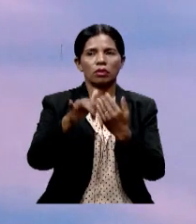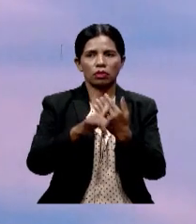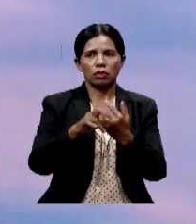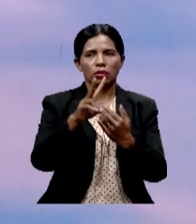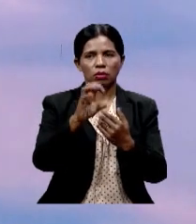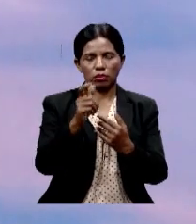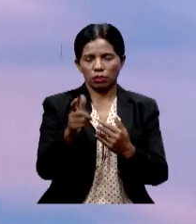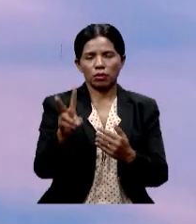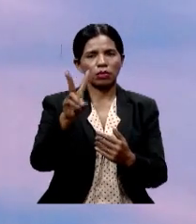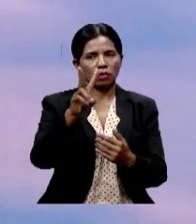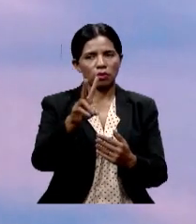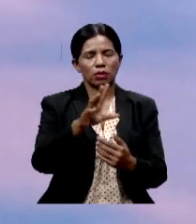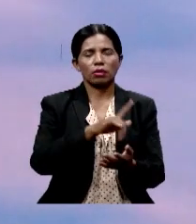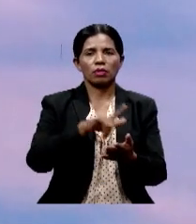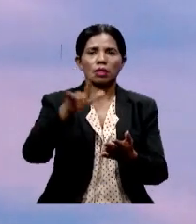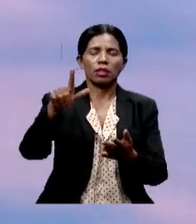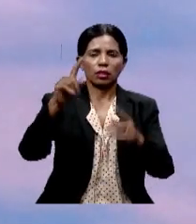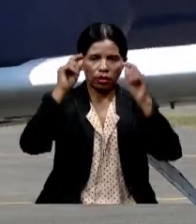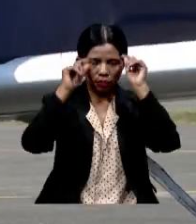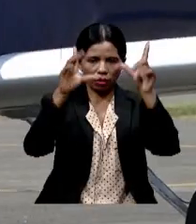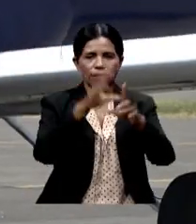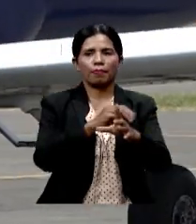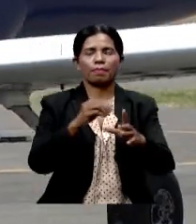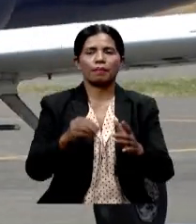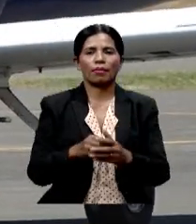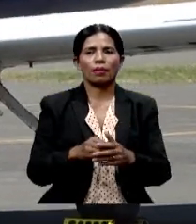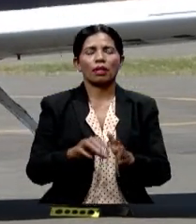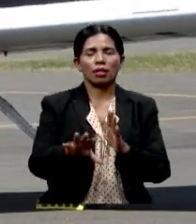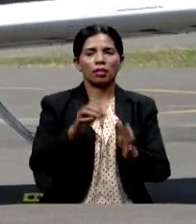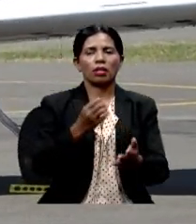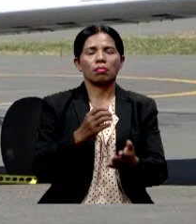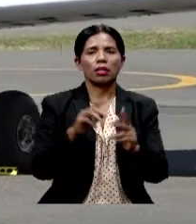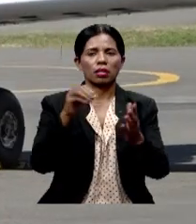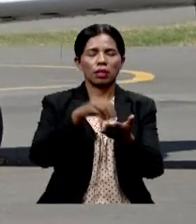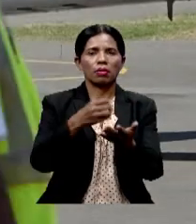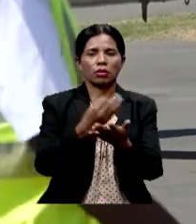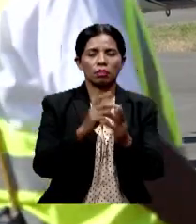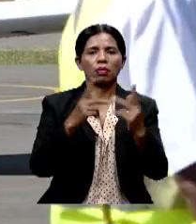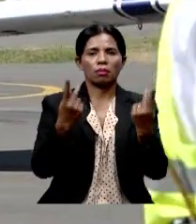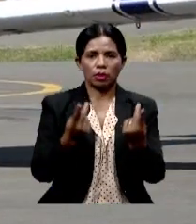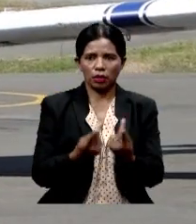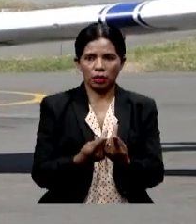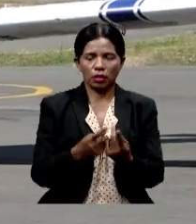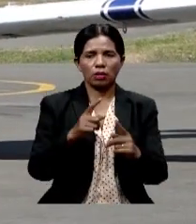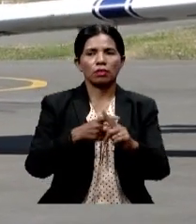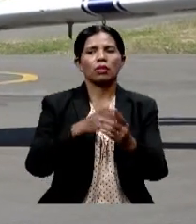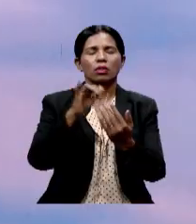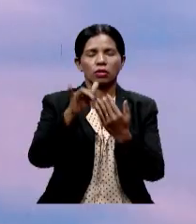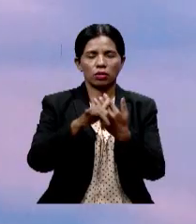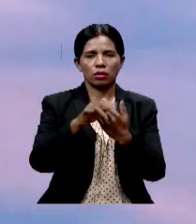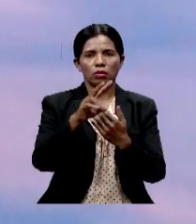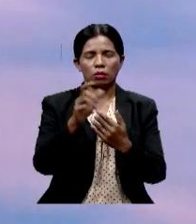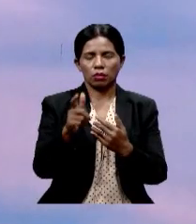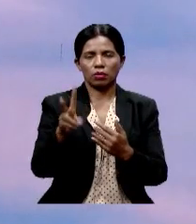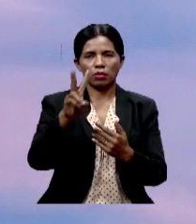até 2022, Flight Timor opera charter flights. Na BH está uma ótima companhia. E a Rufo lançou em 2002,